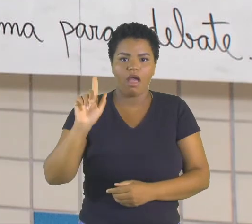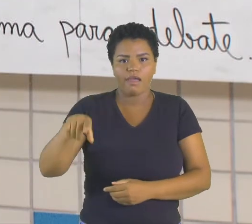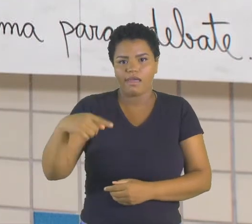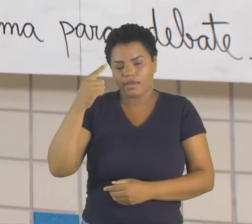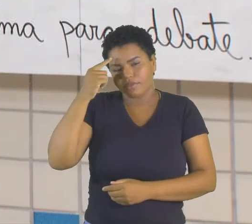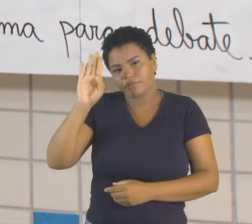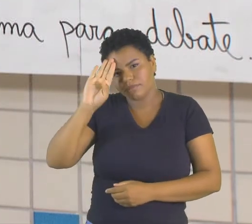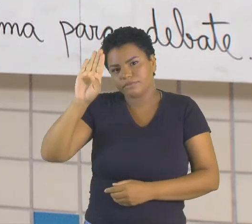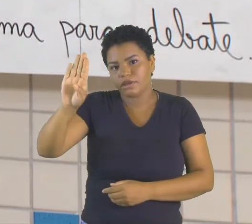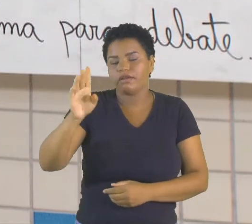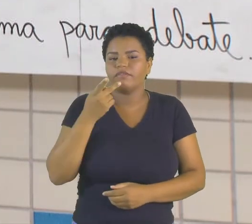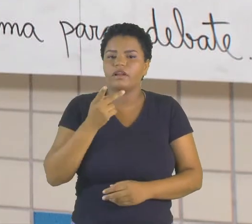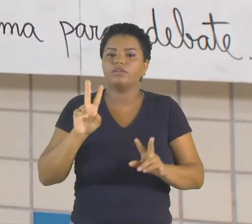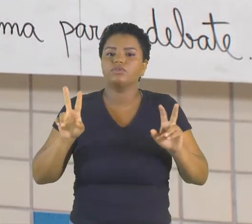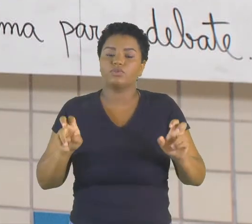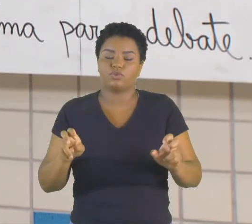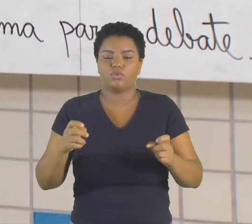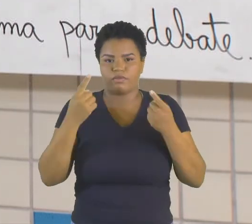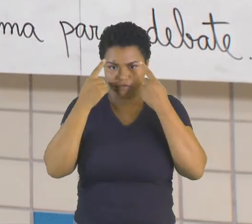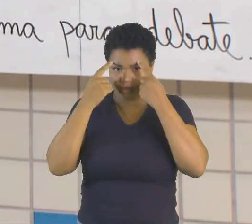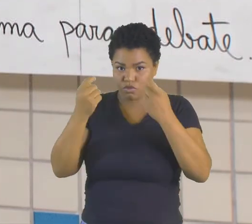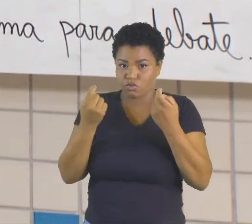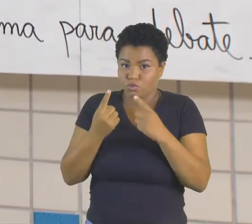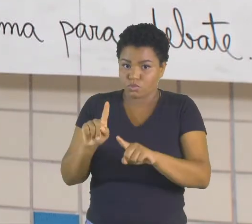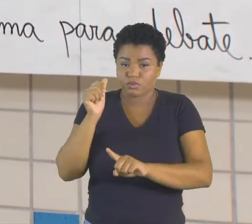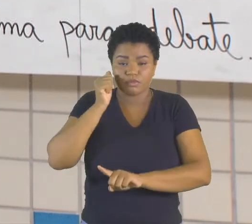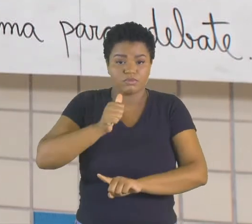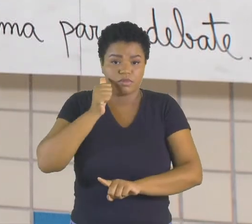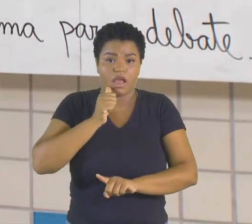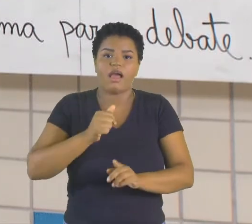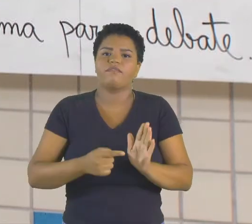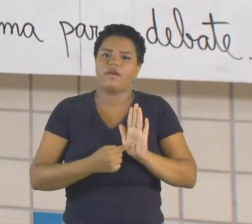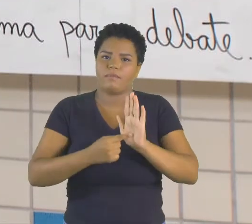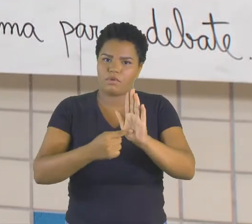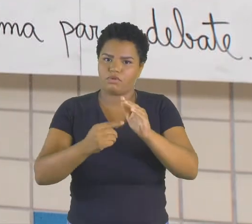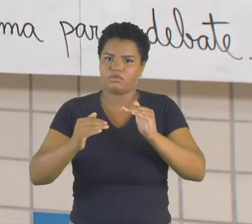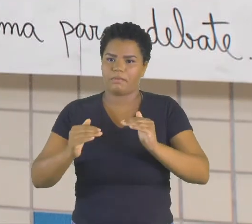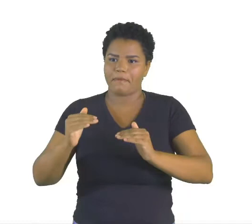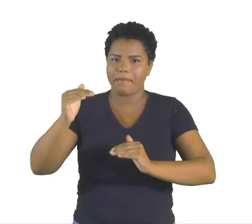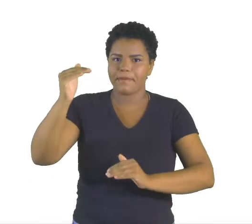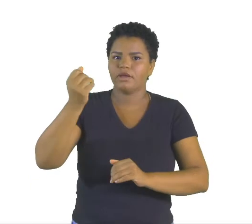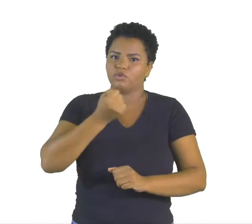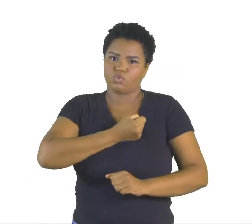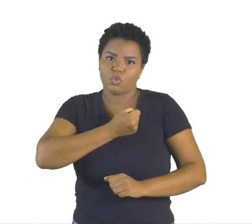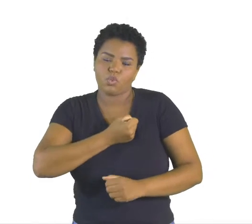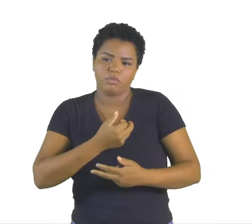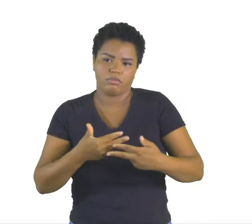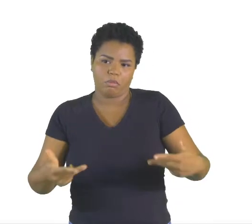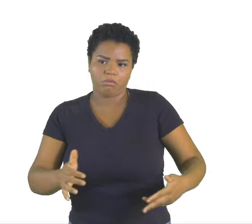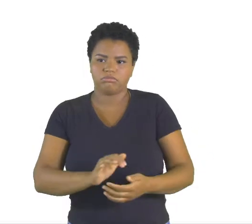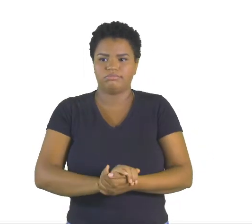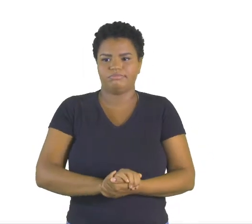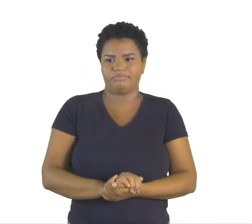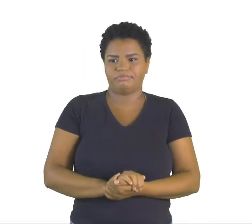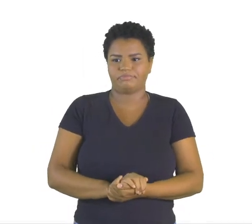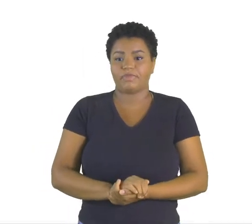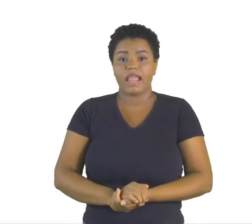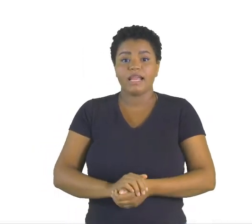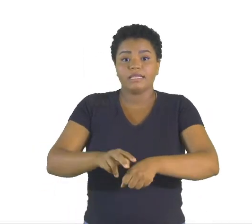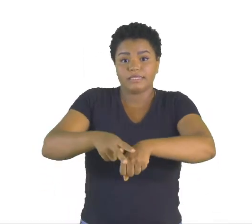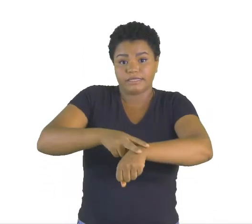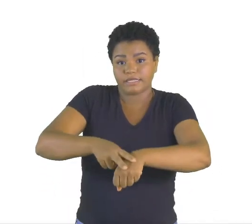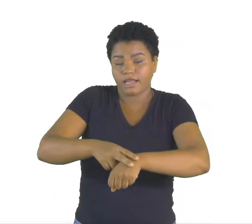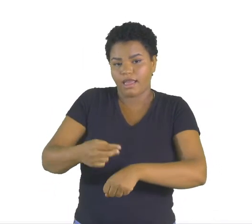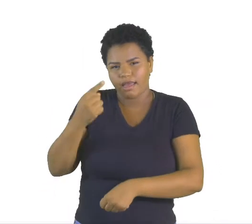contra a mulher, que tem aumentado, né? Ele vai apresentar dados. E aí, de verde, nós vamos ver as ideias secundárias,